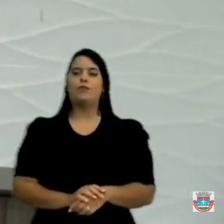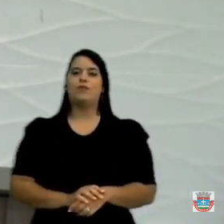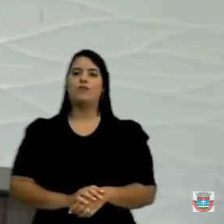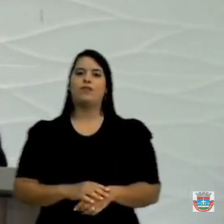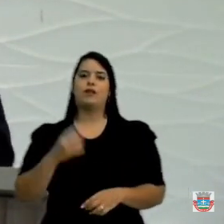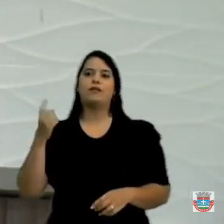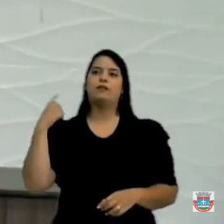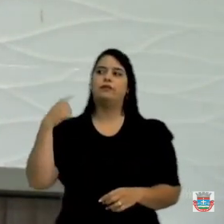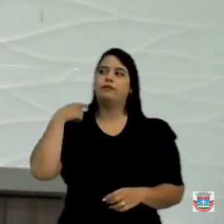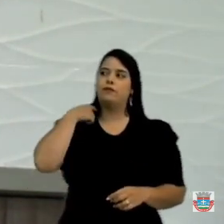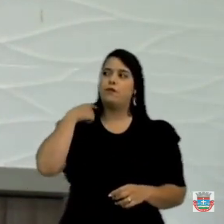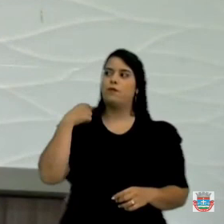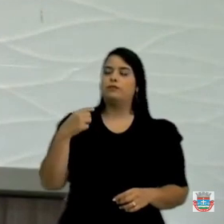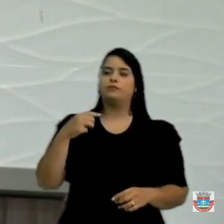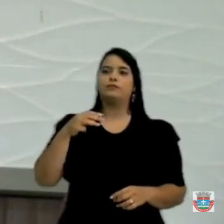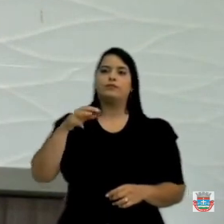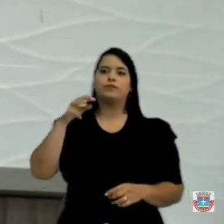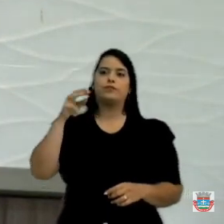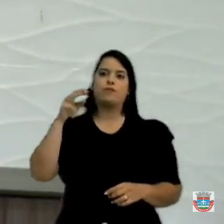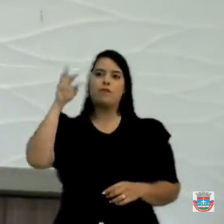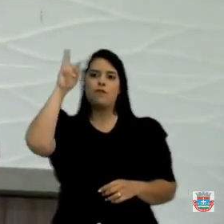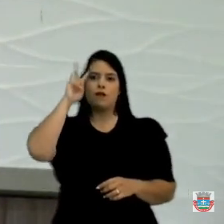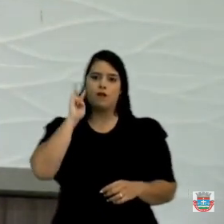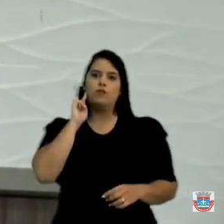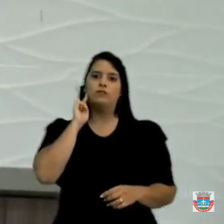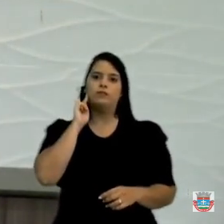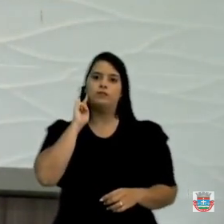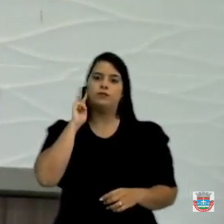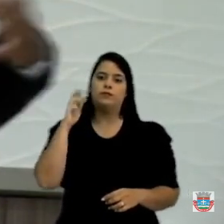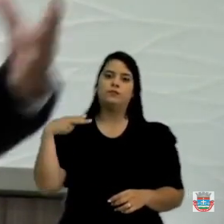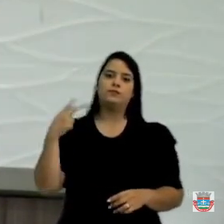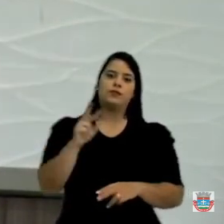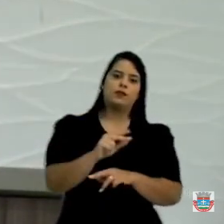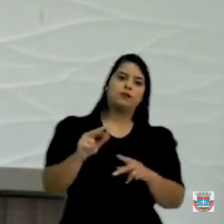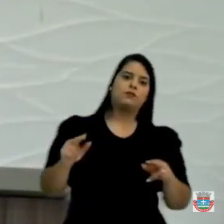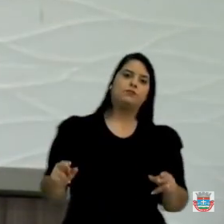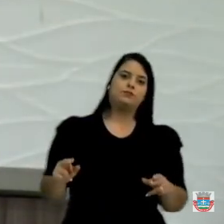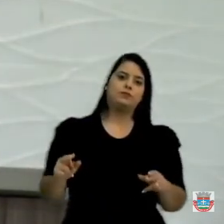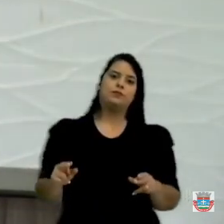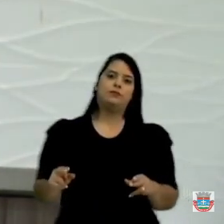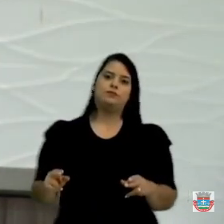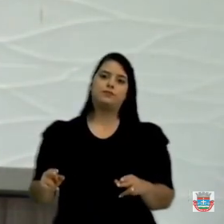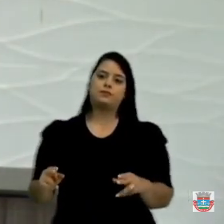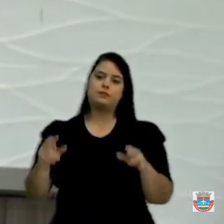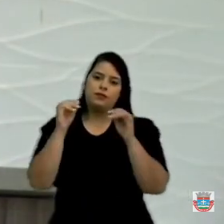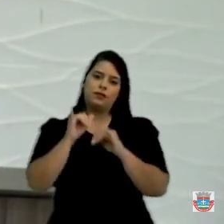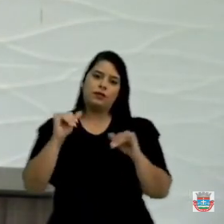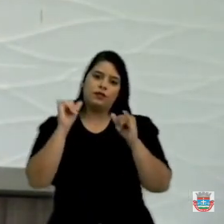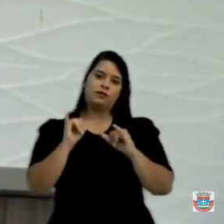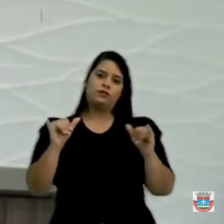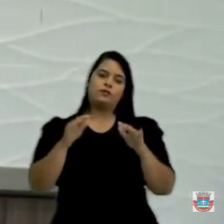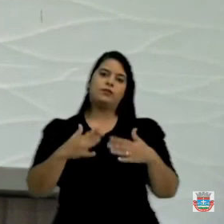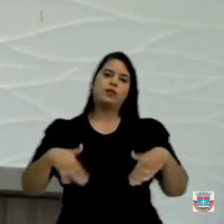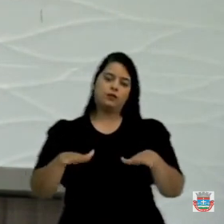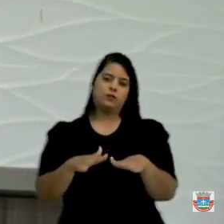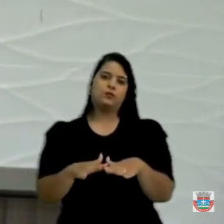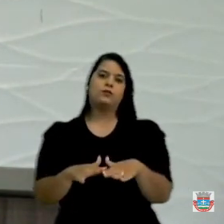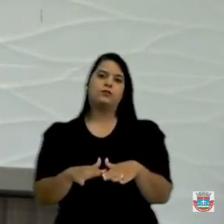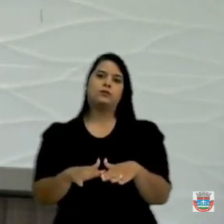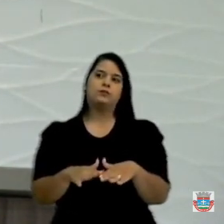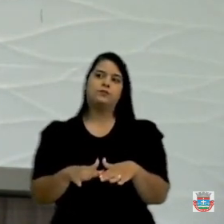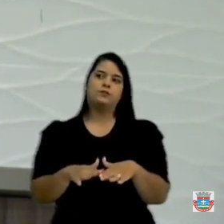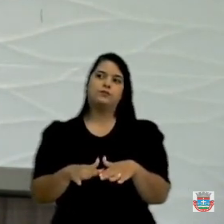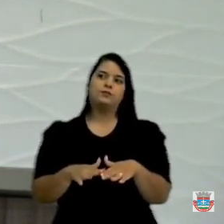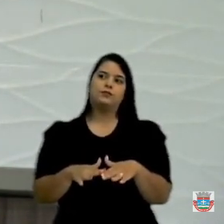vice Paulo Renato, doutor Gilson, a esses vereadores aqui que está, pode dizer, todos eles da situação que vem nesse